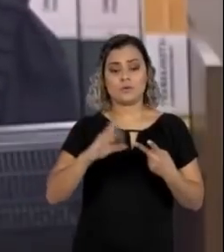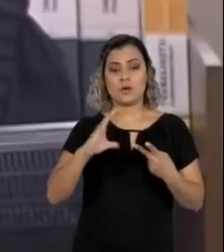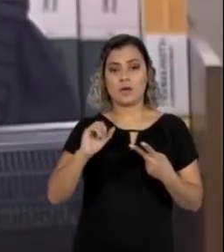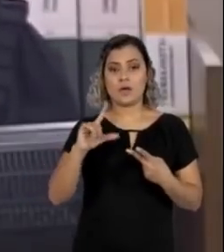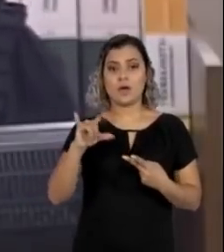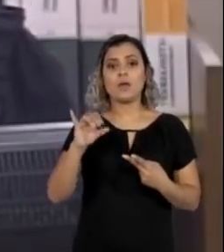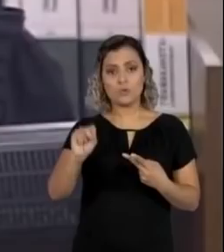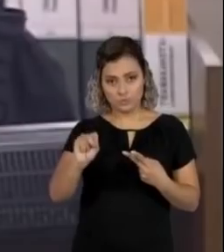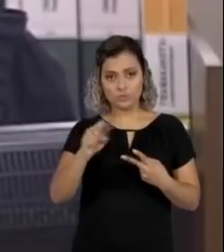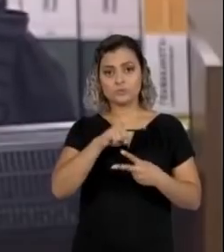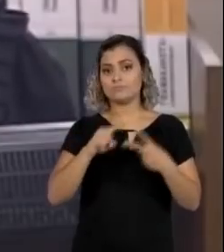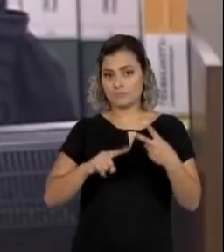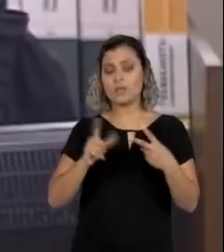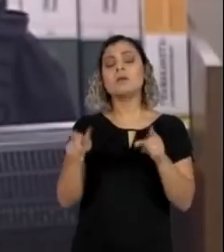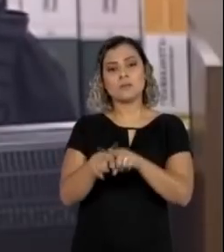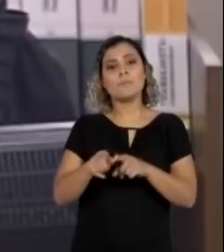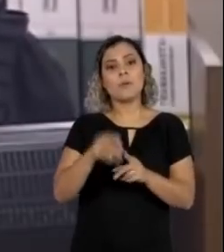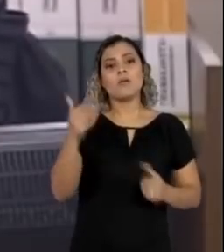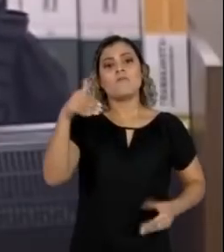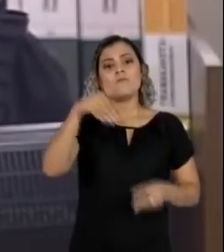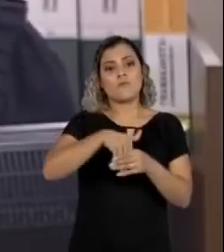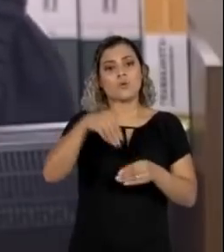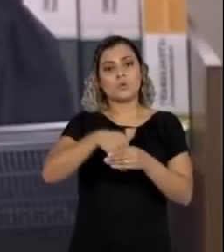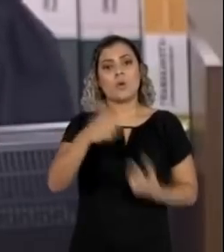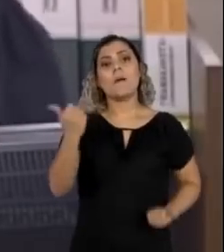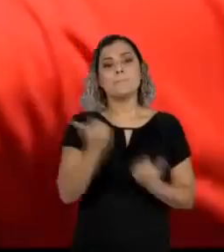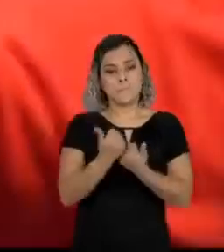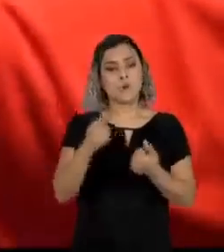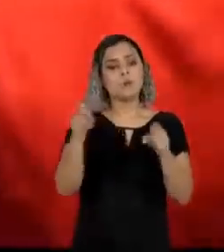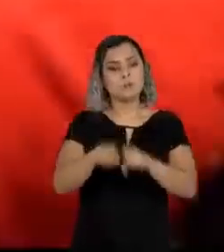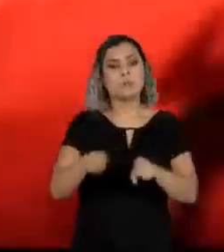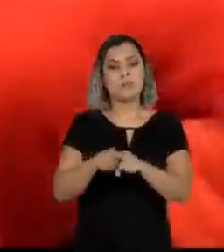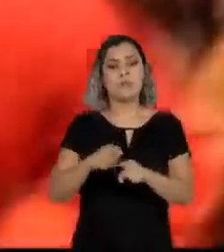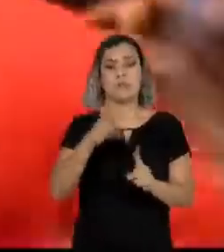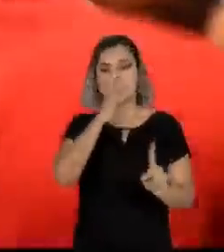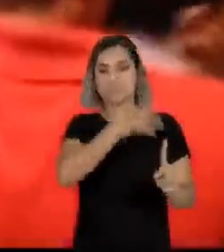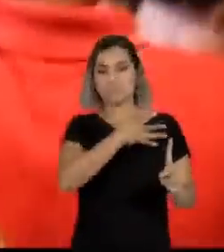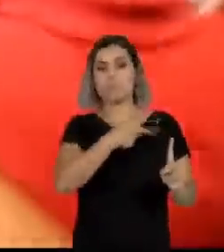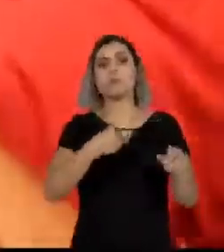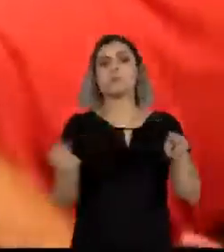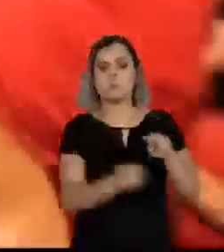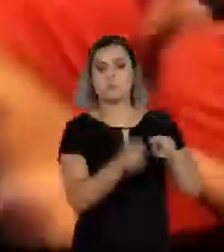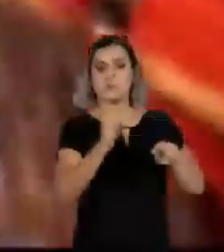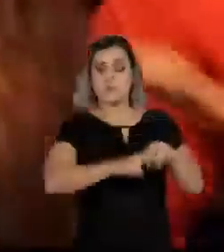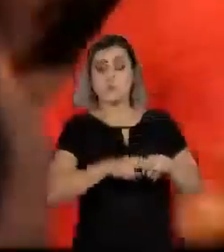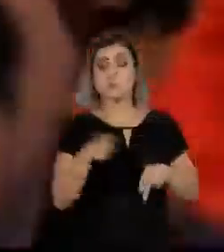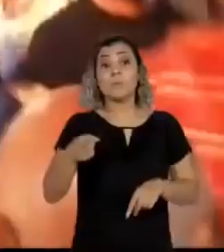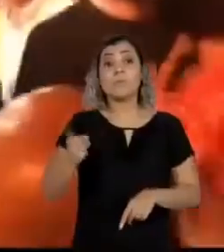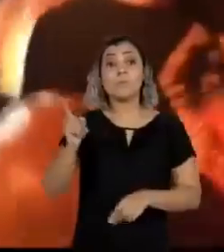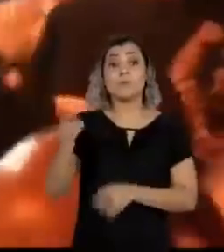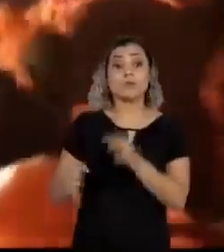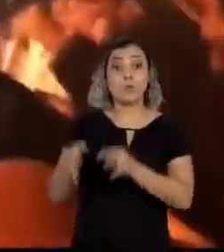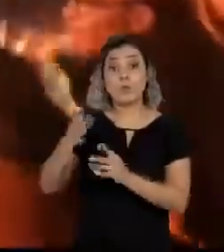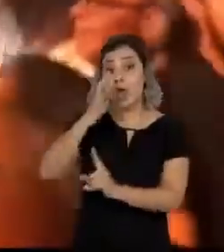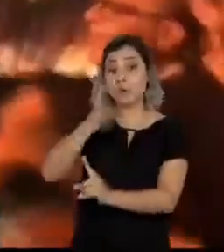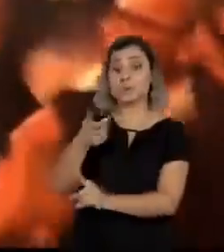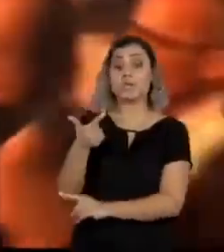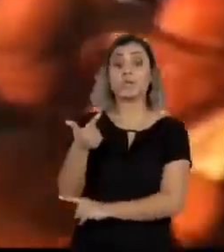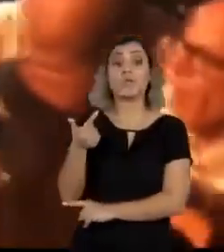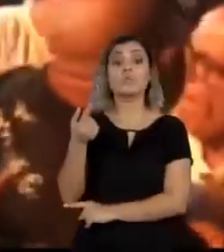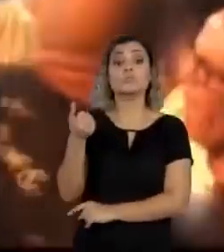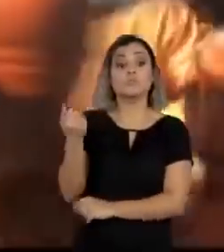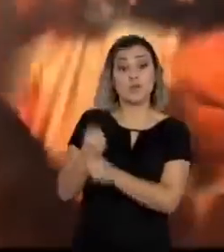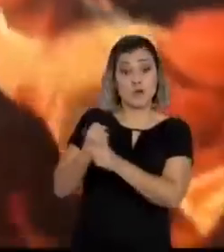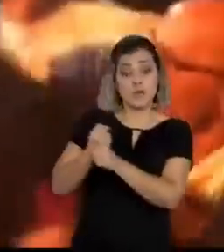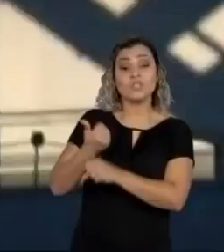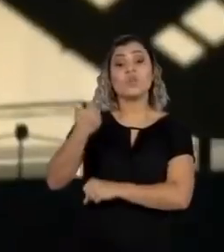Eduardo Thompson Flores acompanharam o voto do relator. Lula havia sido condenado em primeira instância a 12 anos e